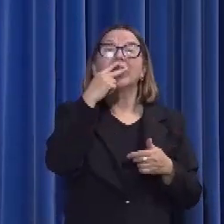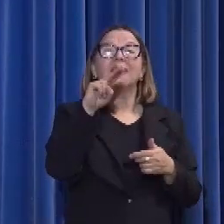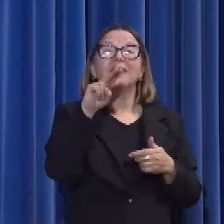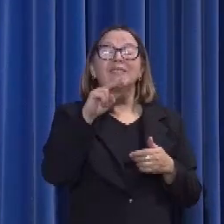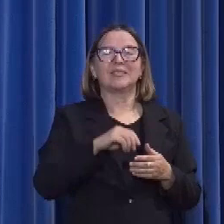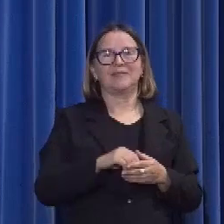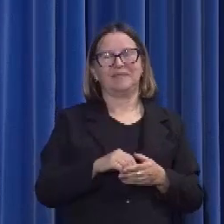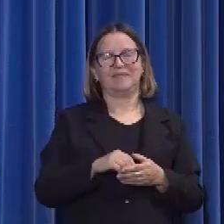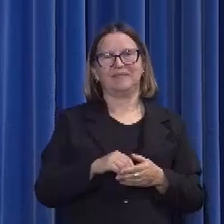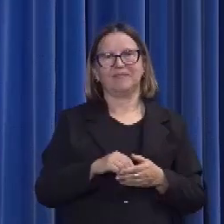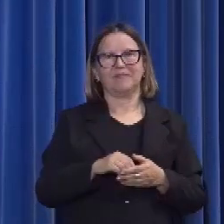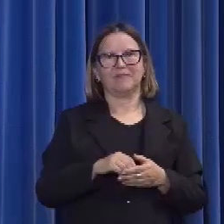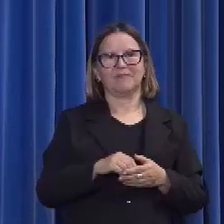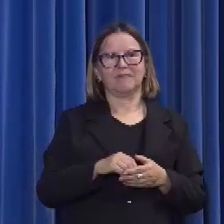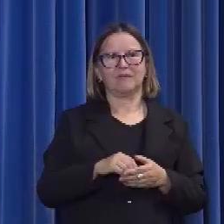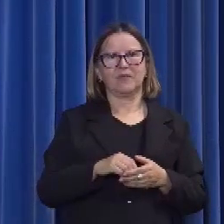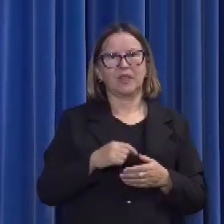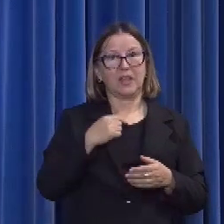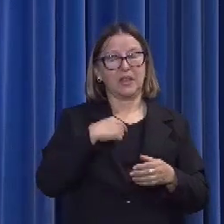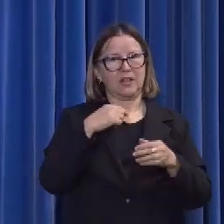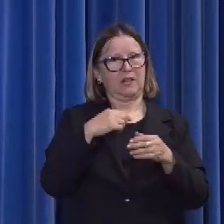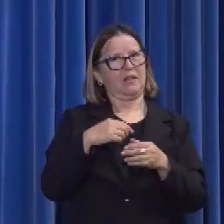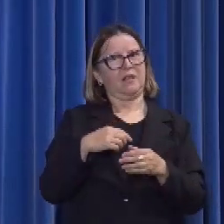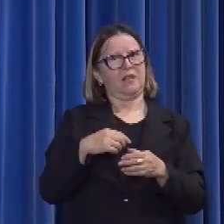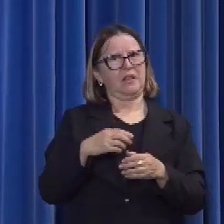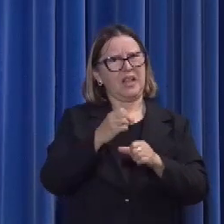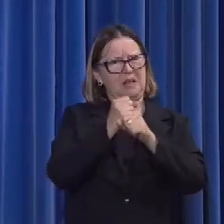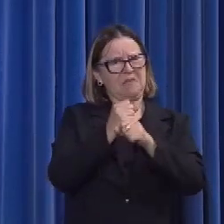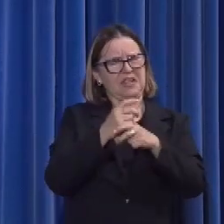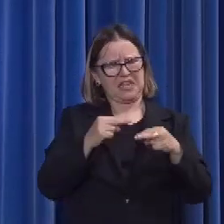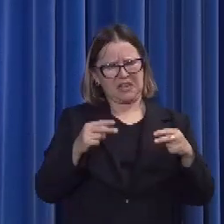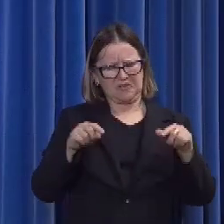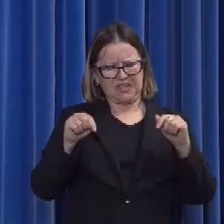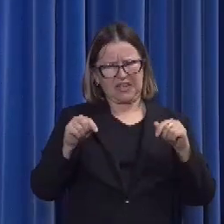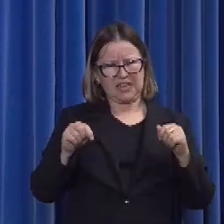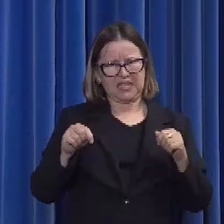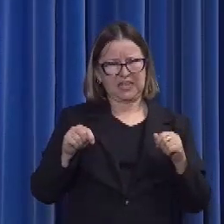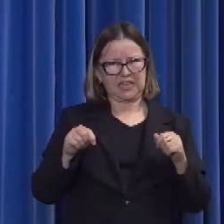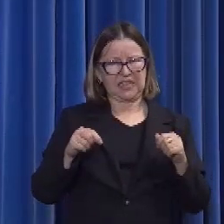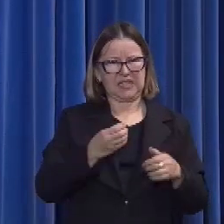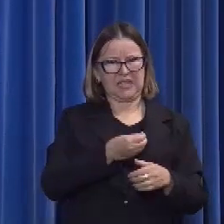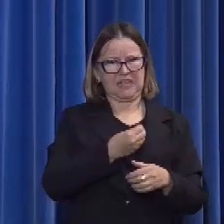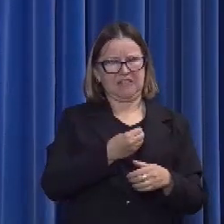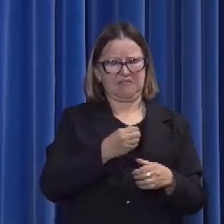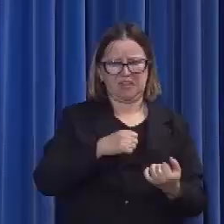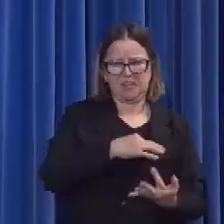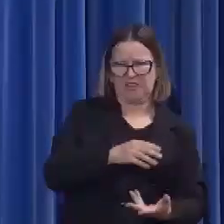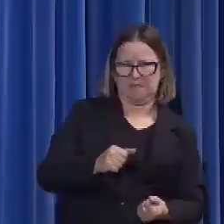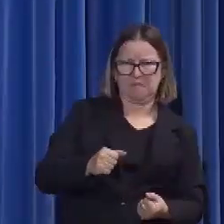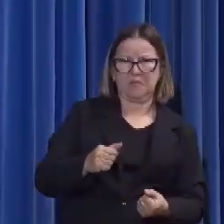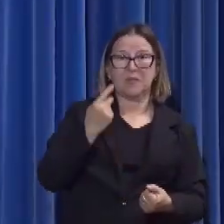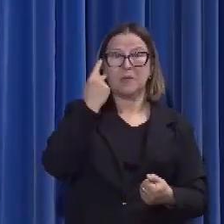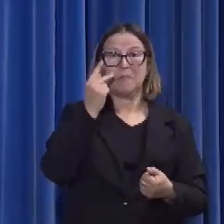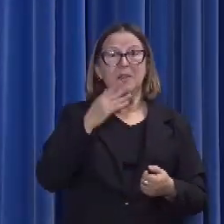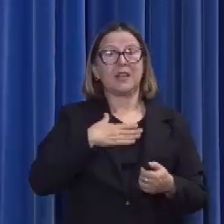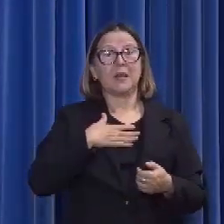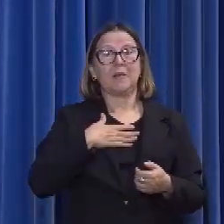Ainda estaria eu apegado a algo a acontecer nesta vida e neste mundo para a minha felicidade?